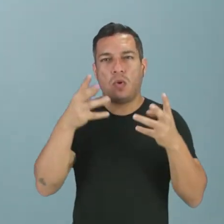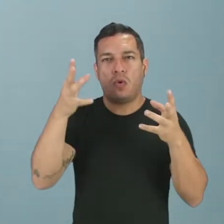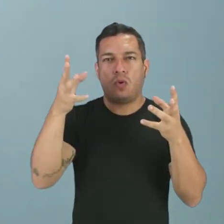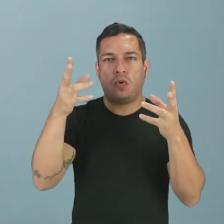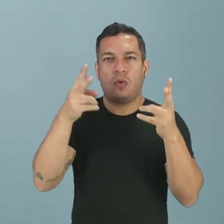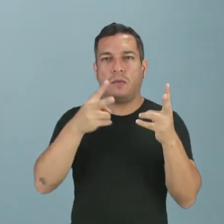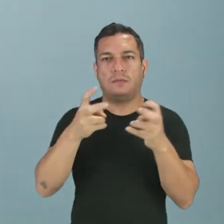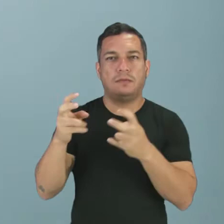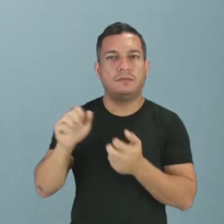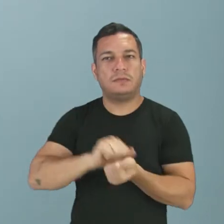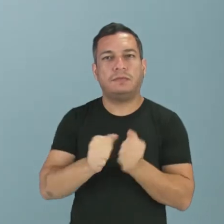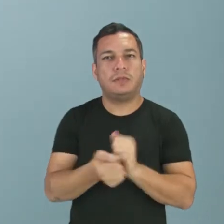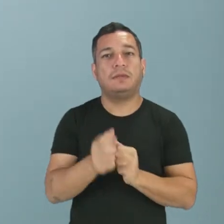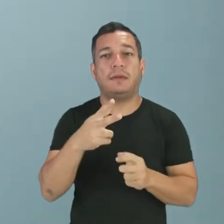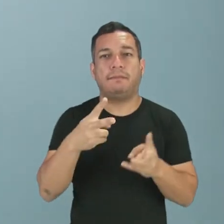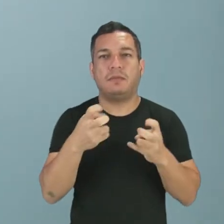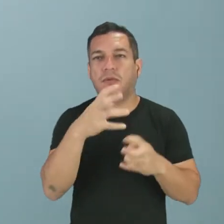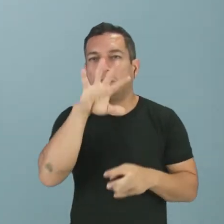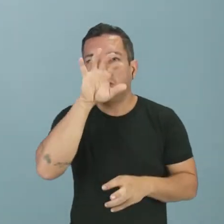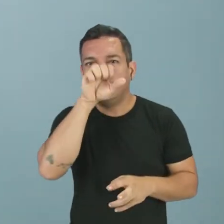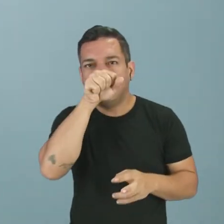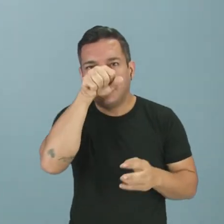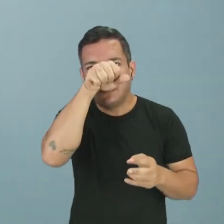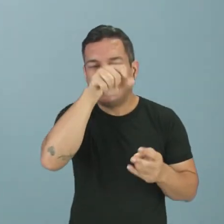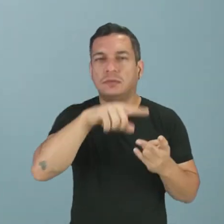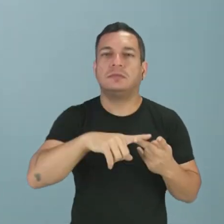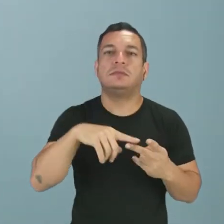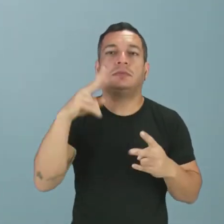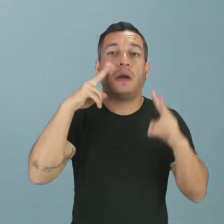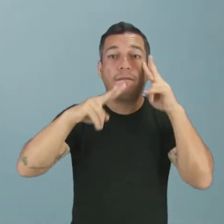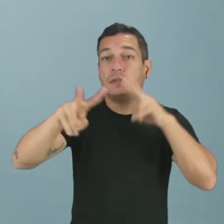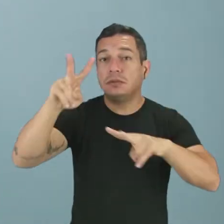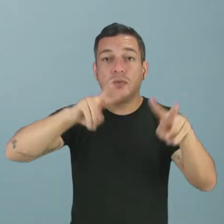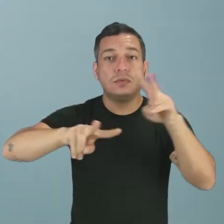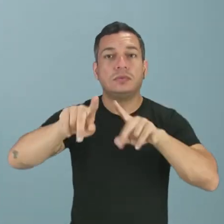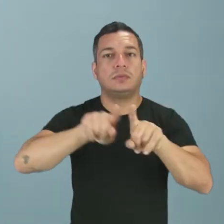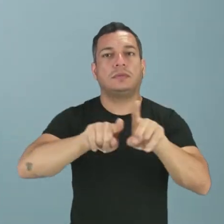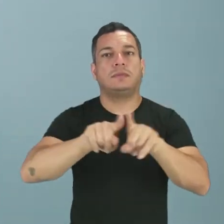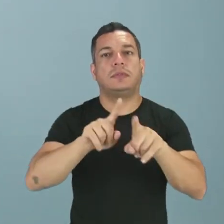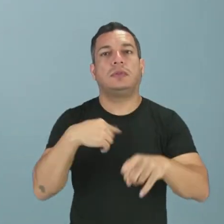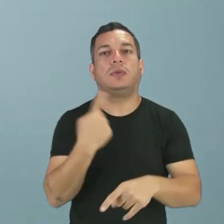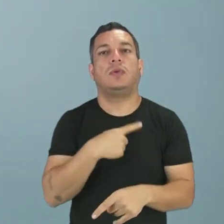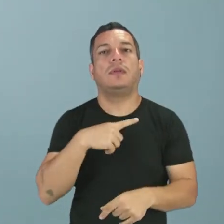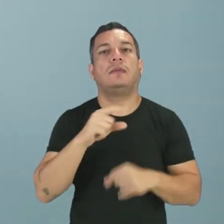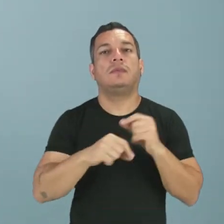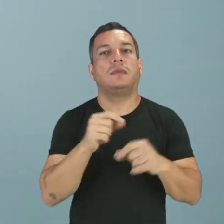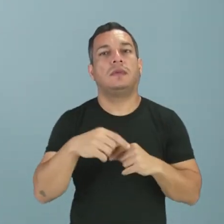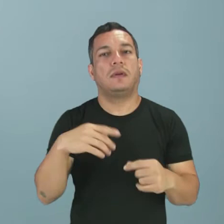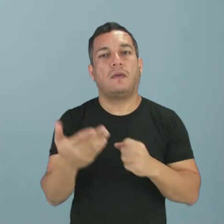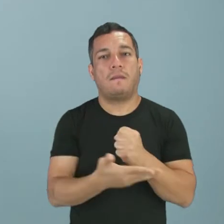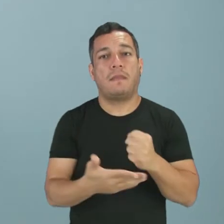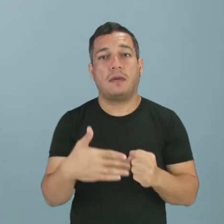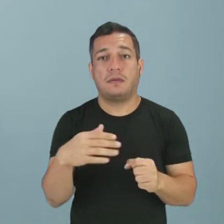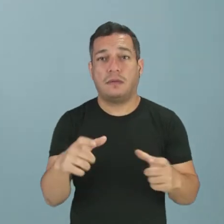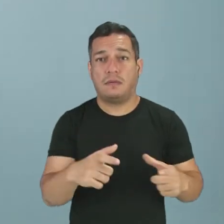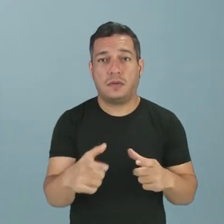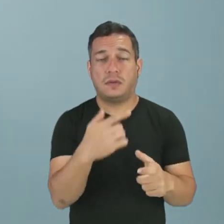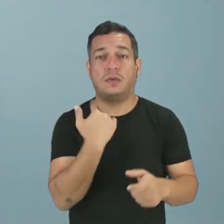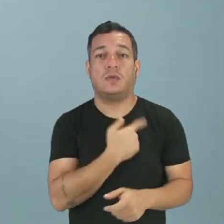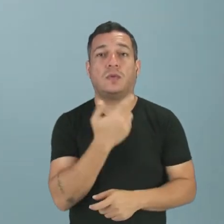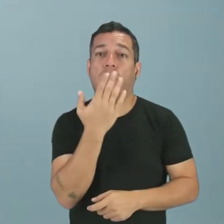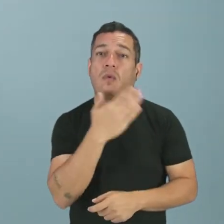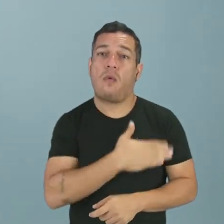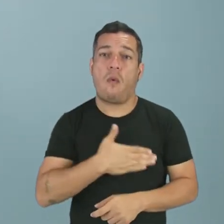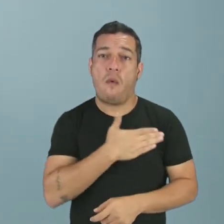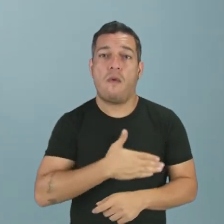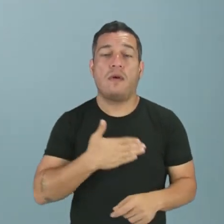E aí ele vai percebendo o cheiro, as visões, né, que nós temos referente aos pratos que nós gostamos. E